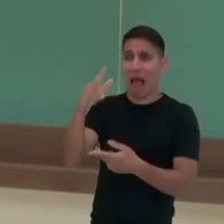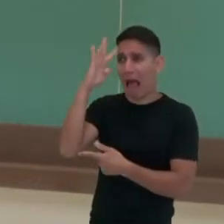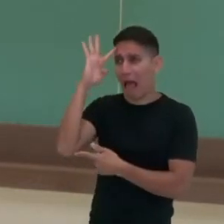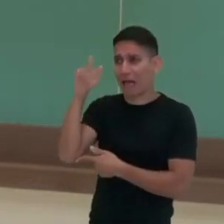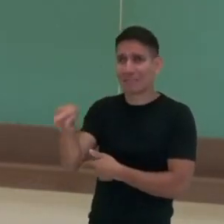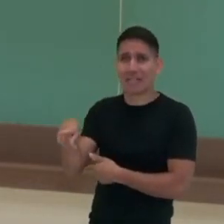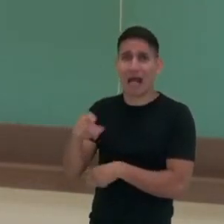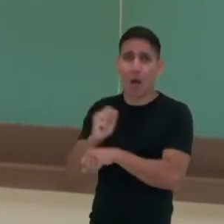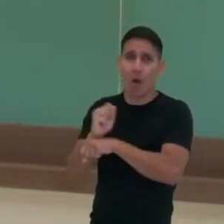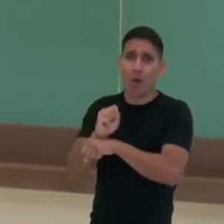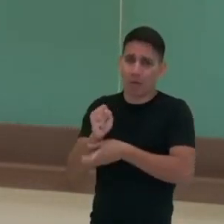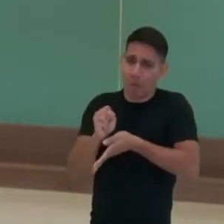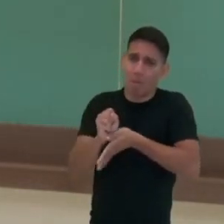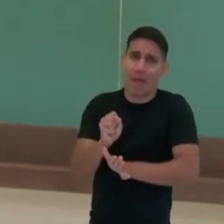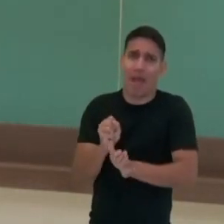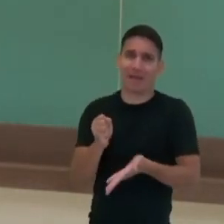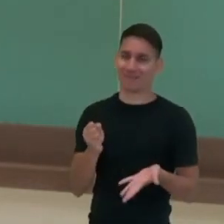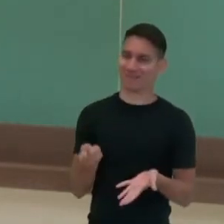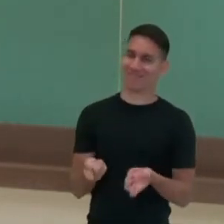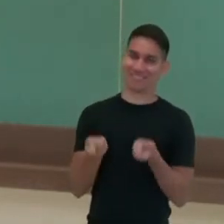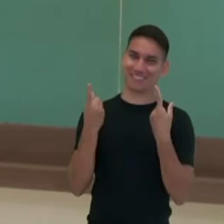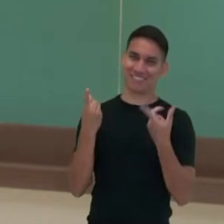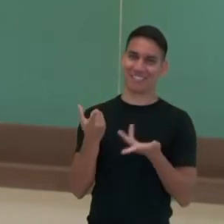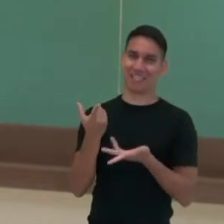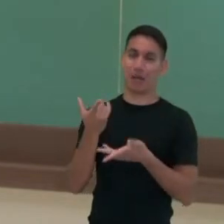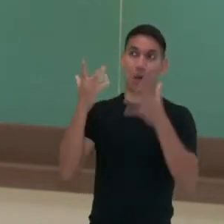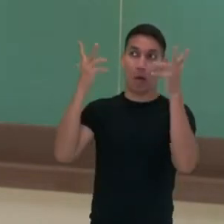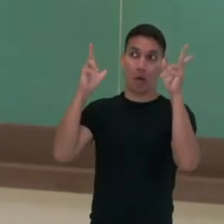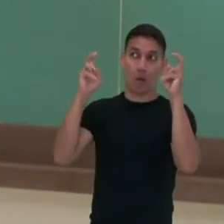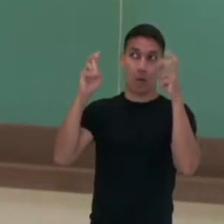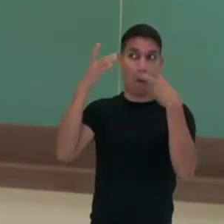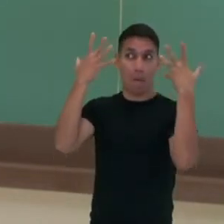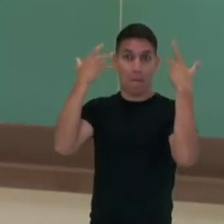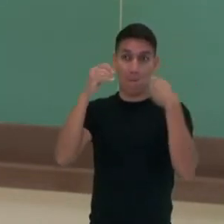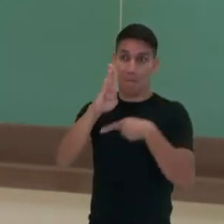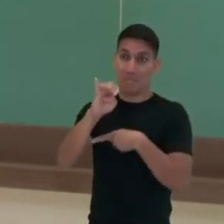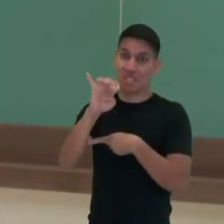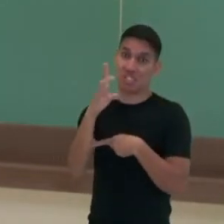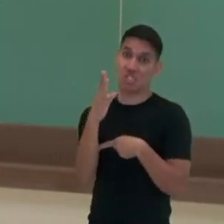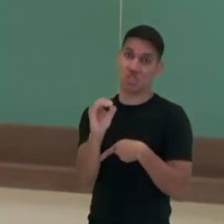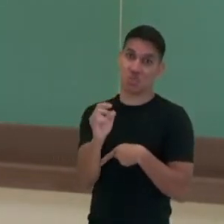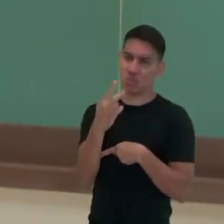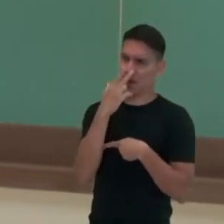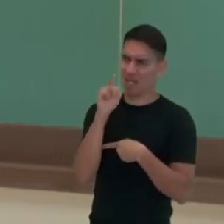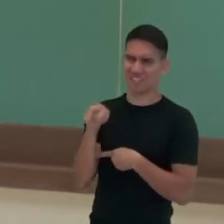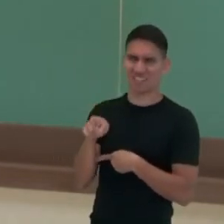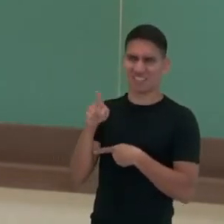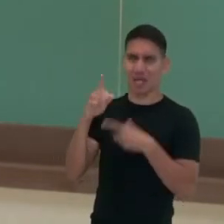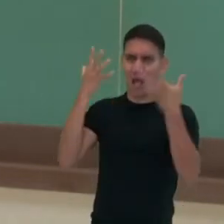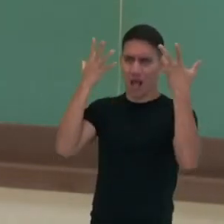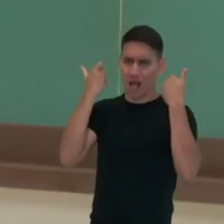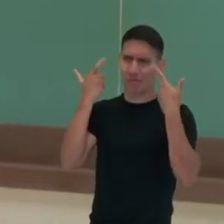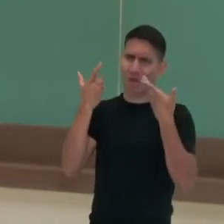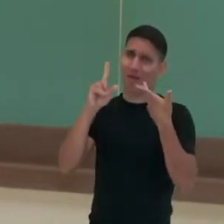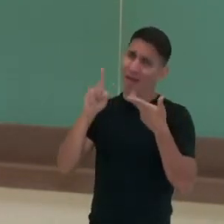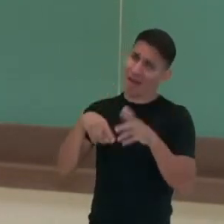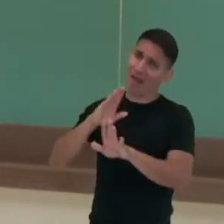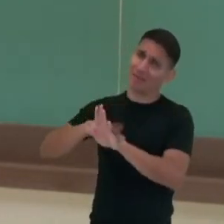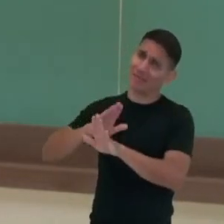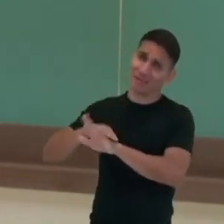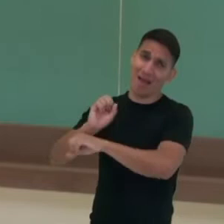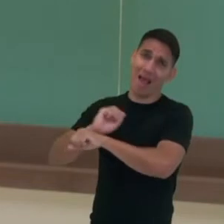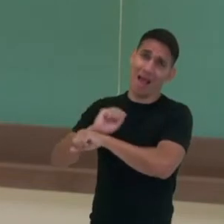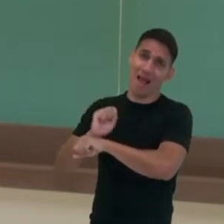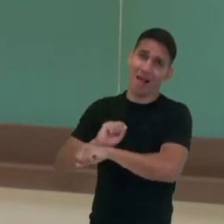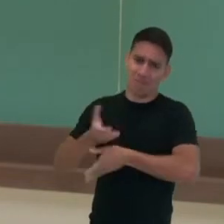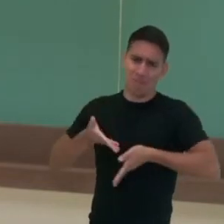achar que o bicho, ali, que eles achavam que era um bicho, um animal estranho, havia dado